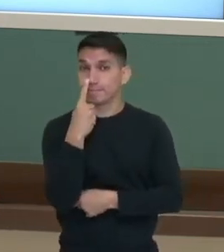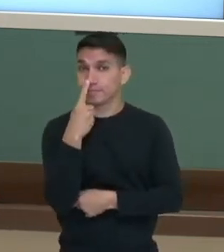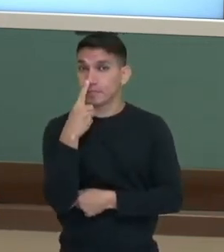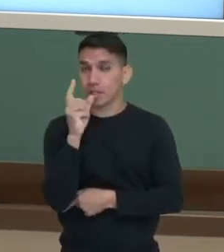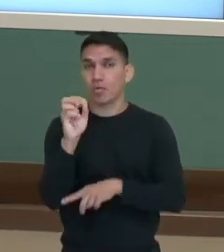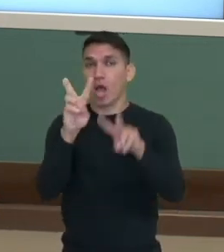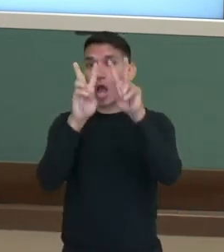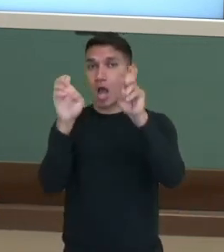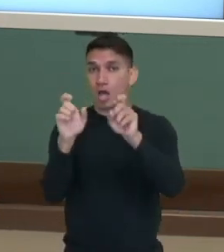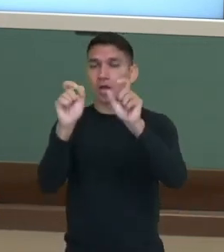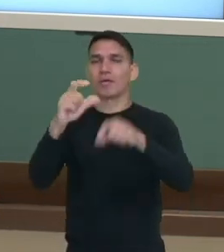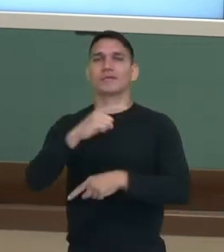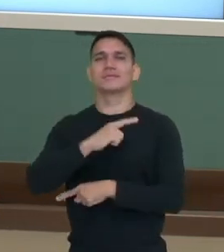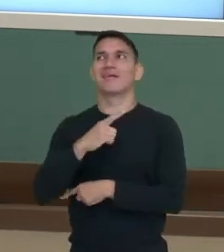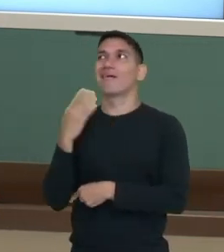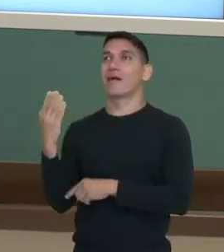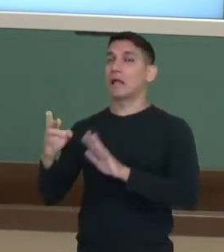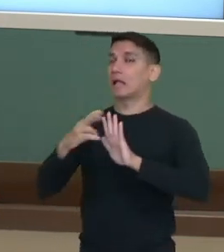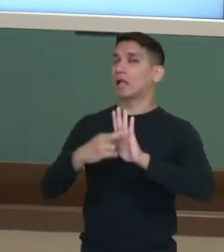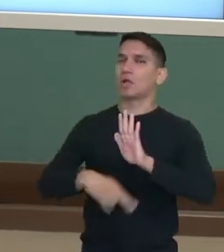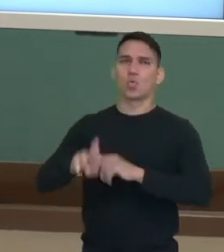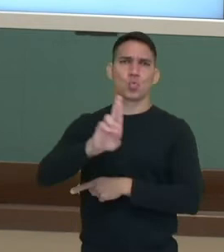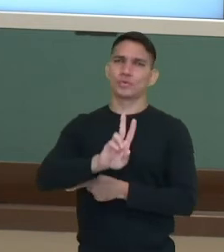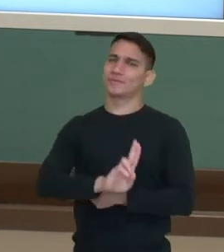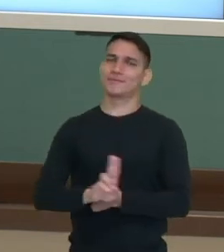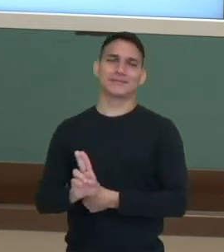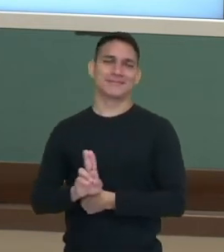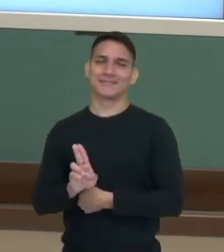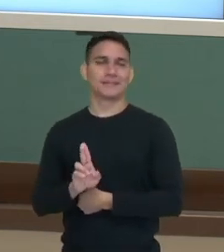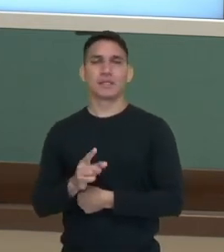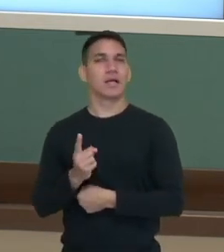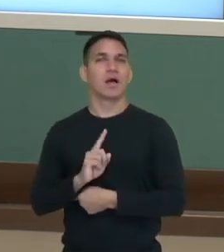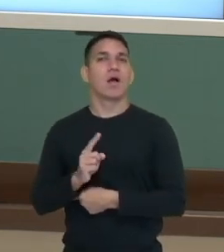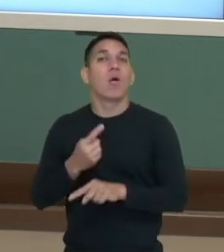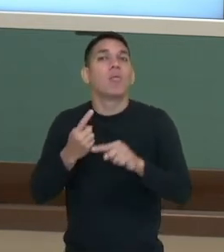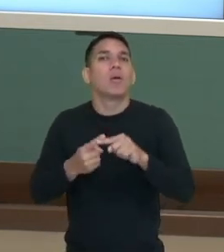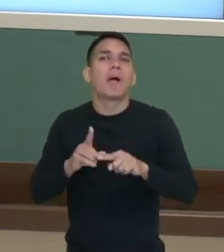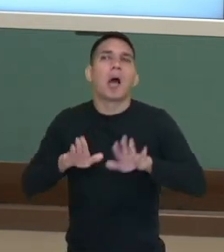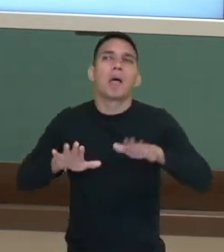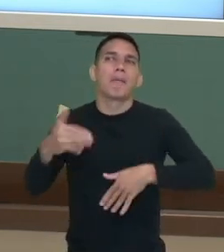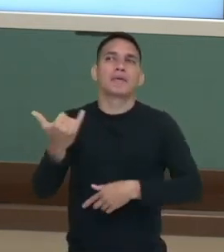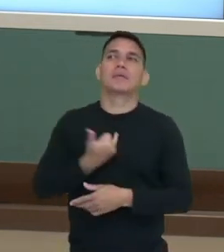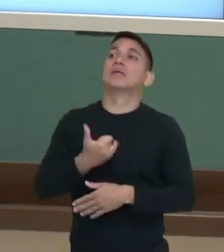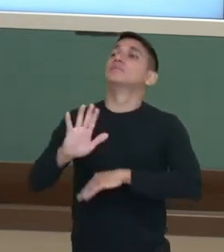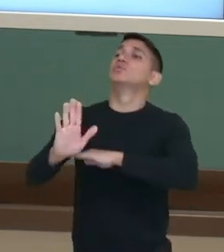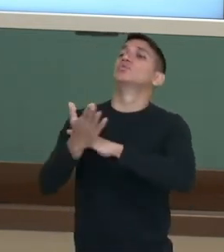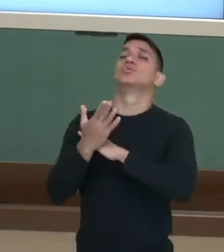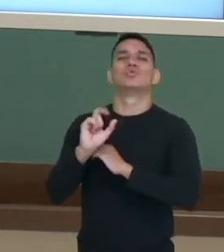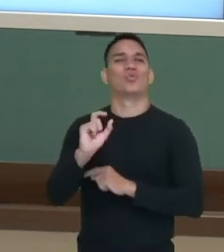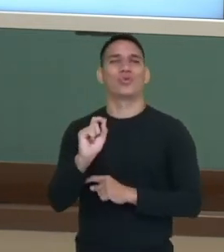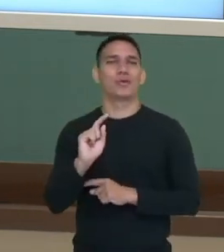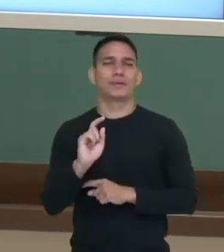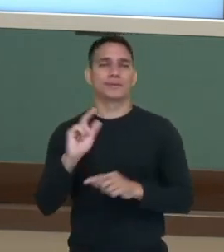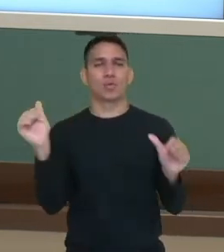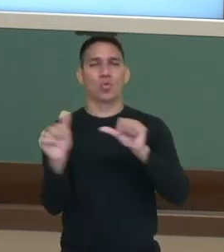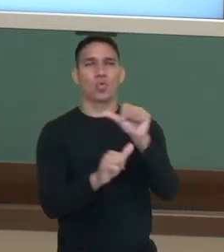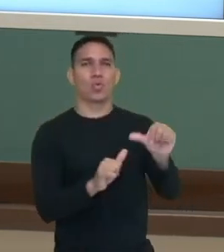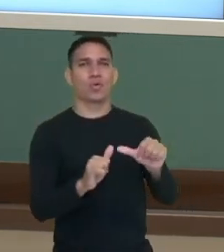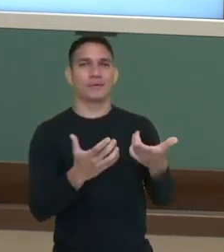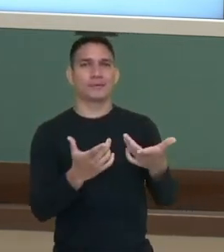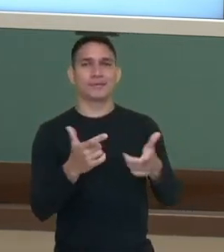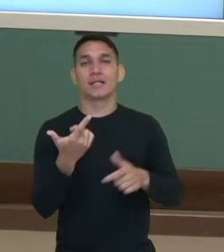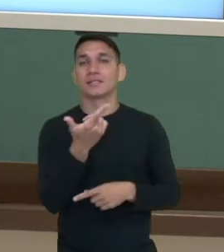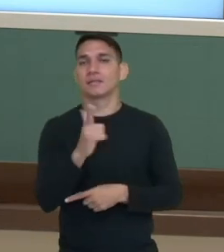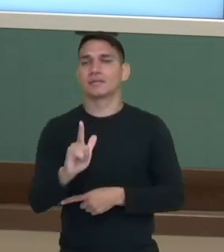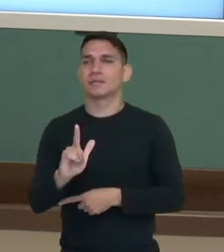íntima, essa regra não é utilizada. Então alguém pode falar, me ajude, em vez de ajude-me, por uma praticidade